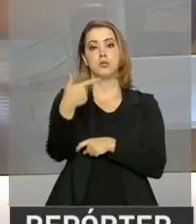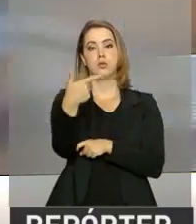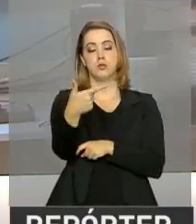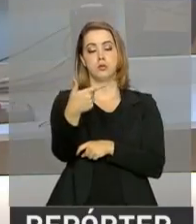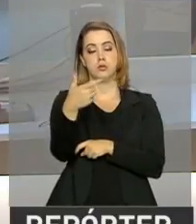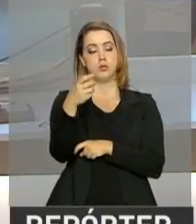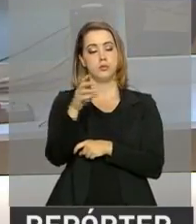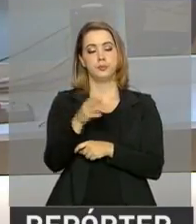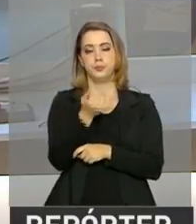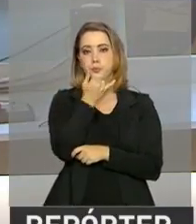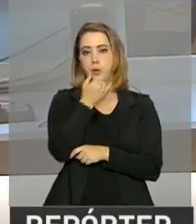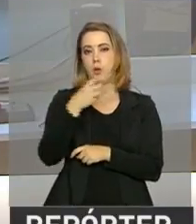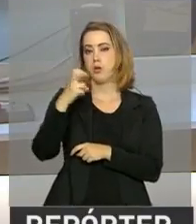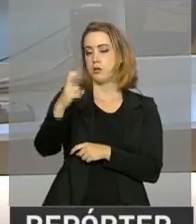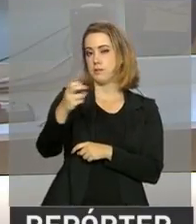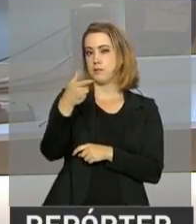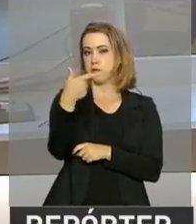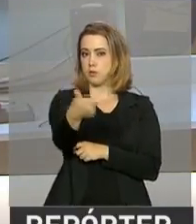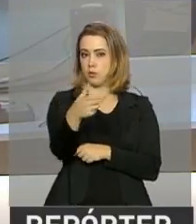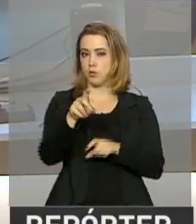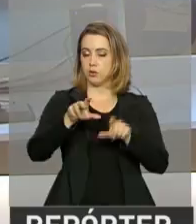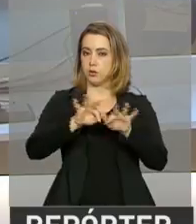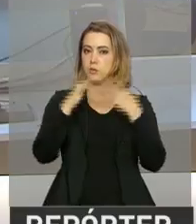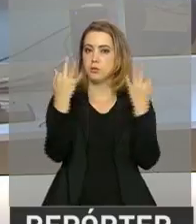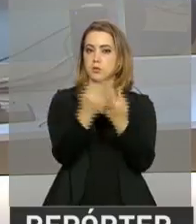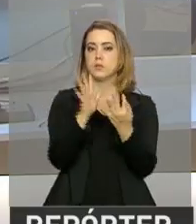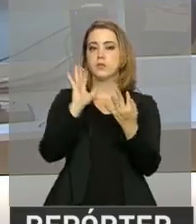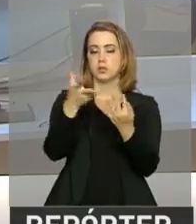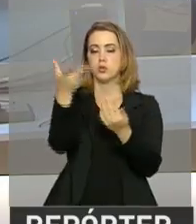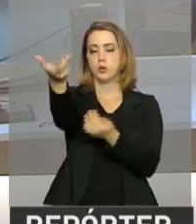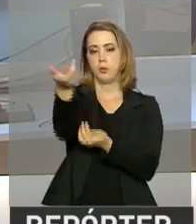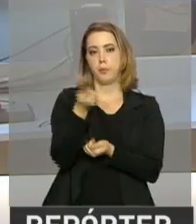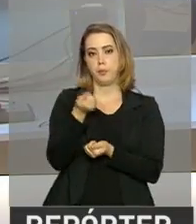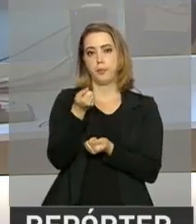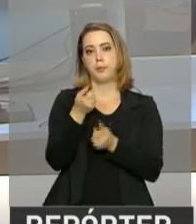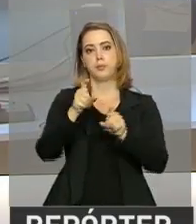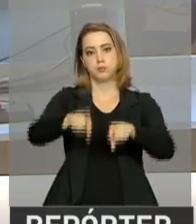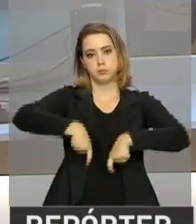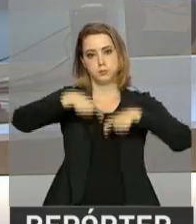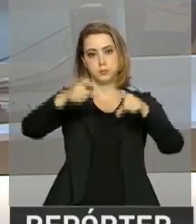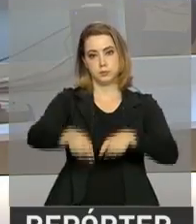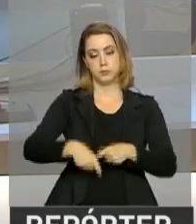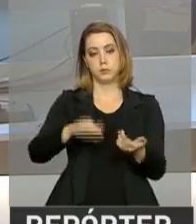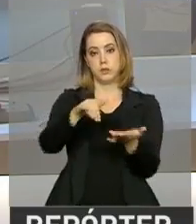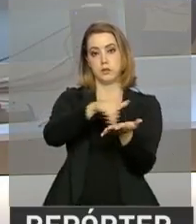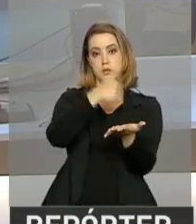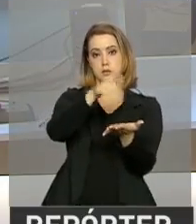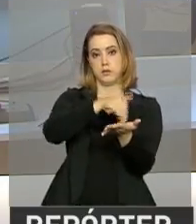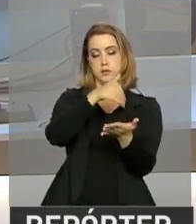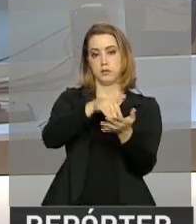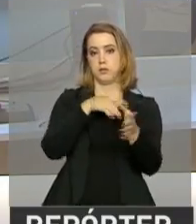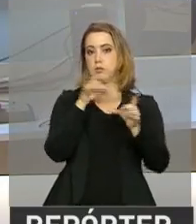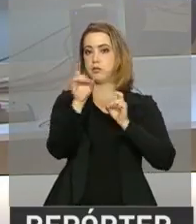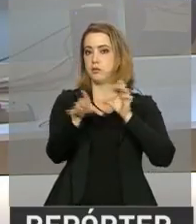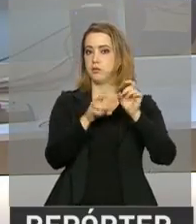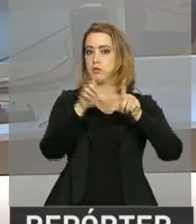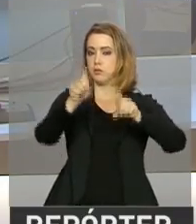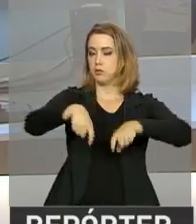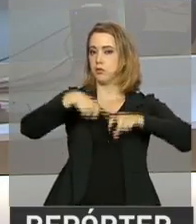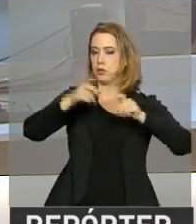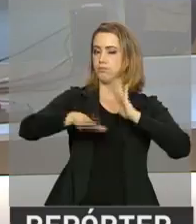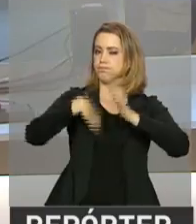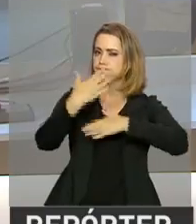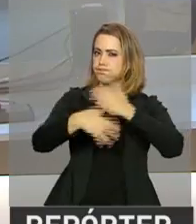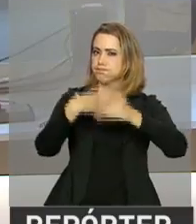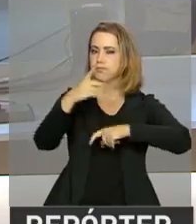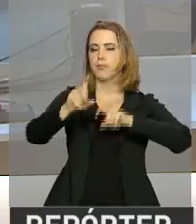Safra 2015-2016 já podem receber o pagamento. A autorização da Secretaria Especial de Agricultura Familiar e Desenvolvimento